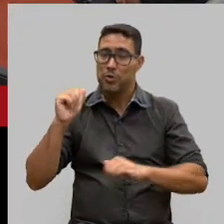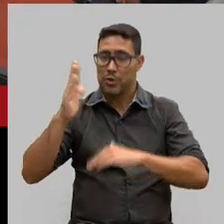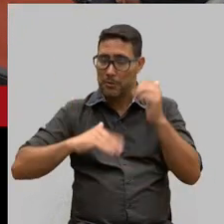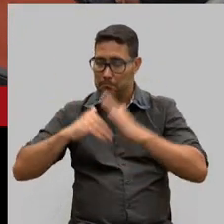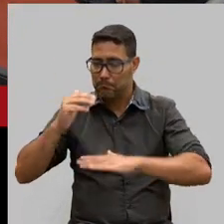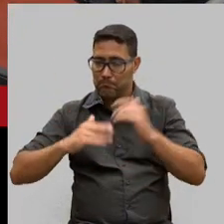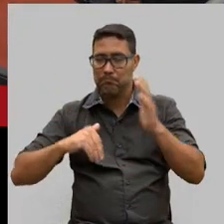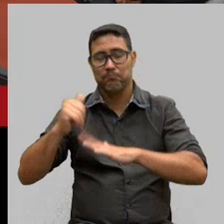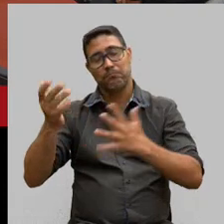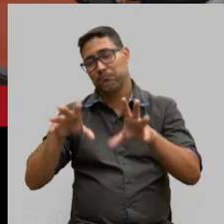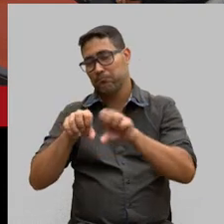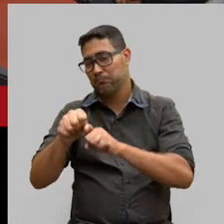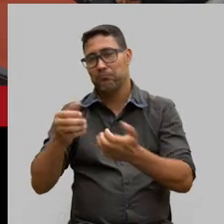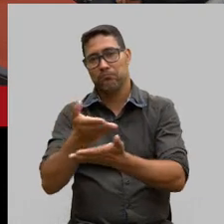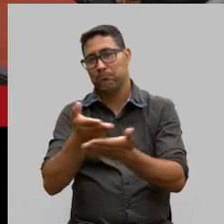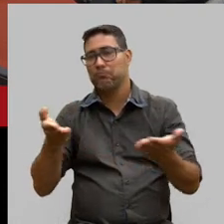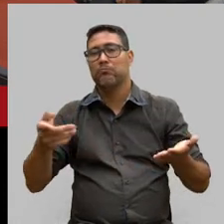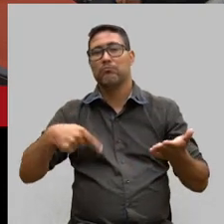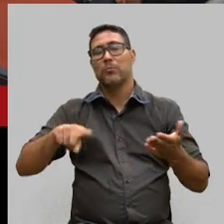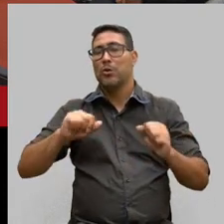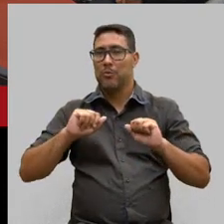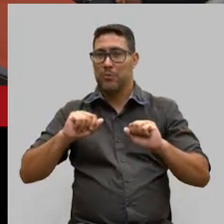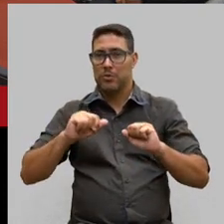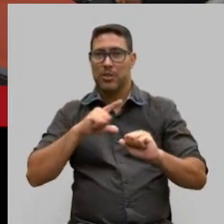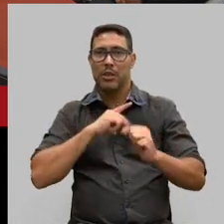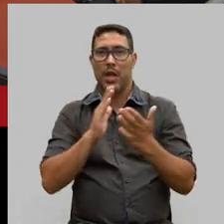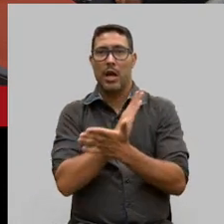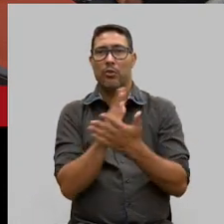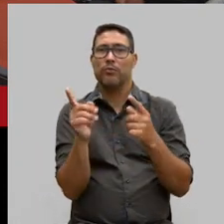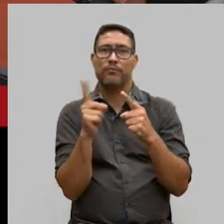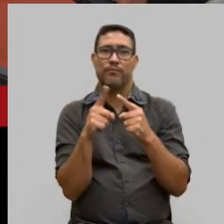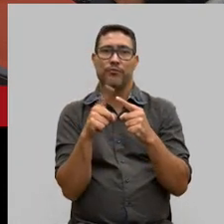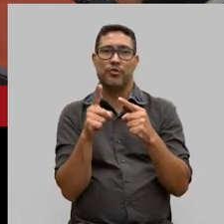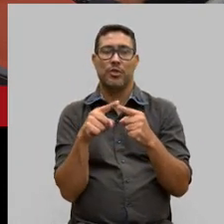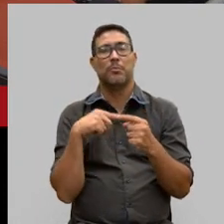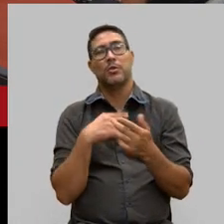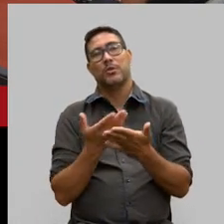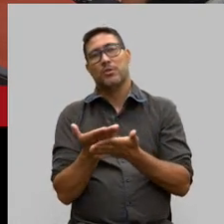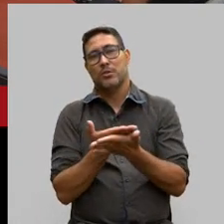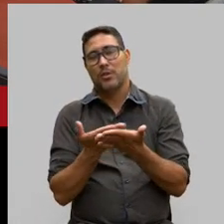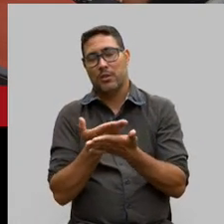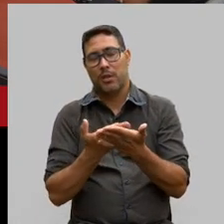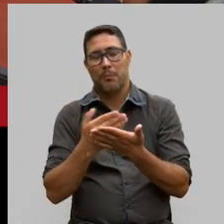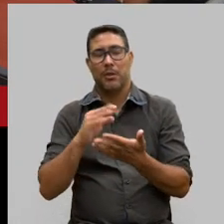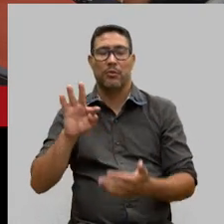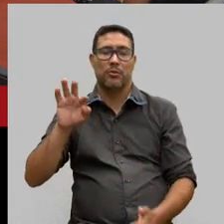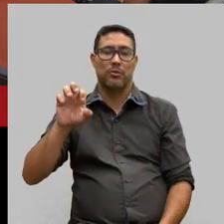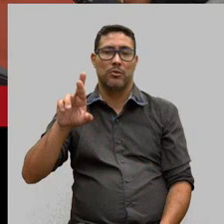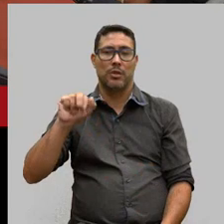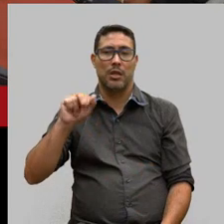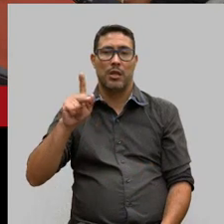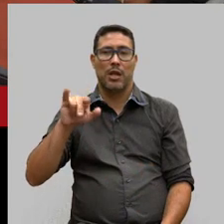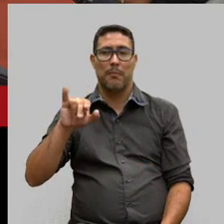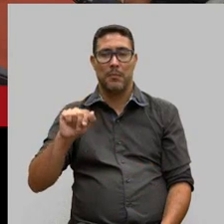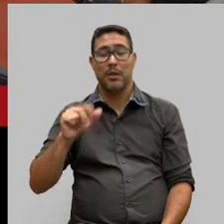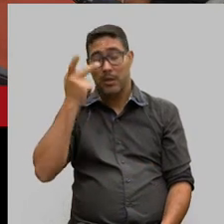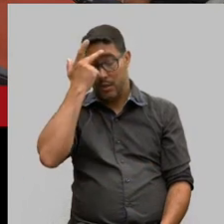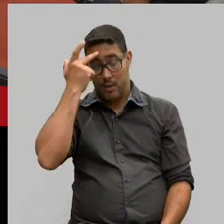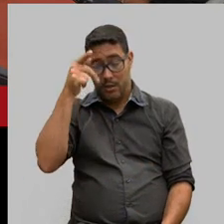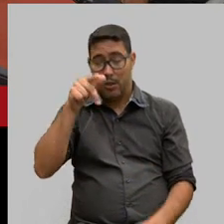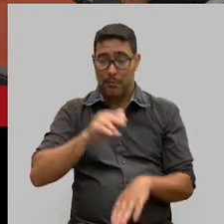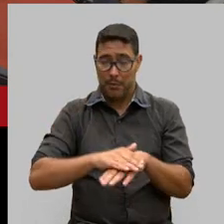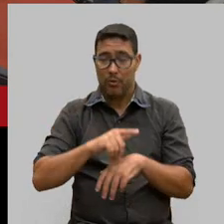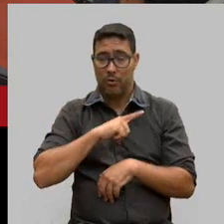ideal mas é o possível às vezes poder ofertar algum tipo de tratamento algum tipo de terapia para para aquela pessoa não ficar sem nenhum tipo de